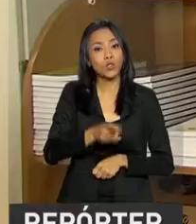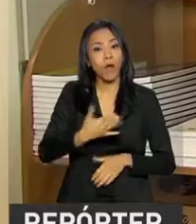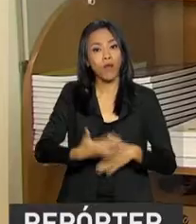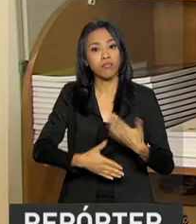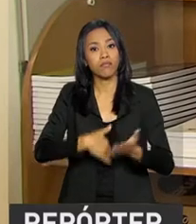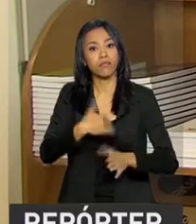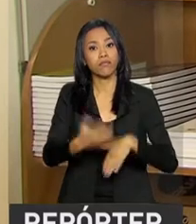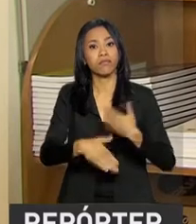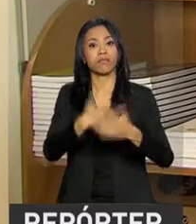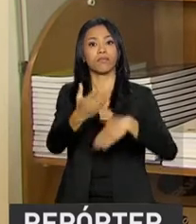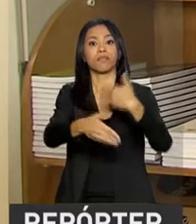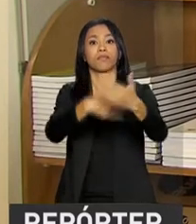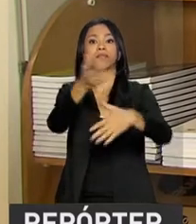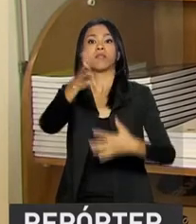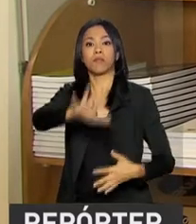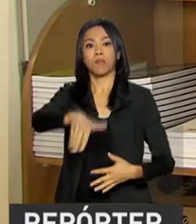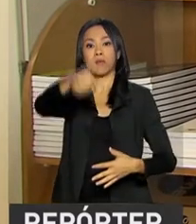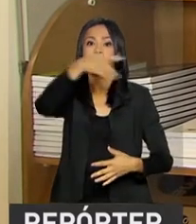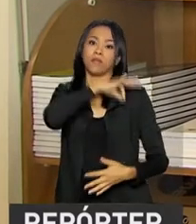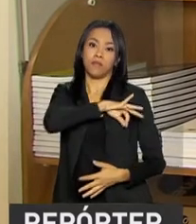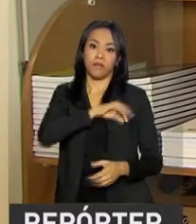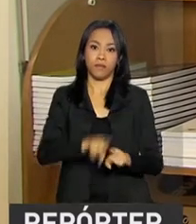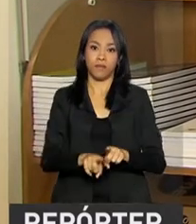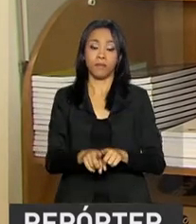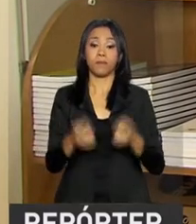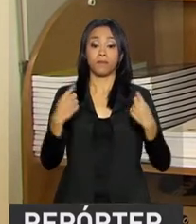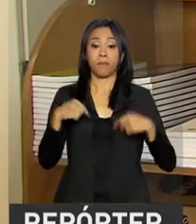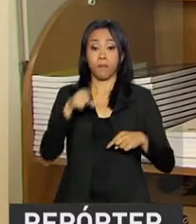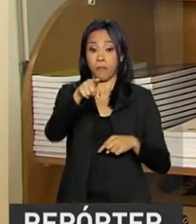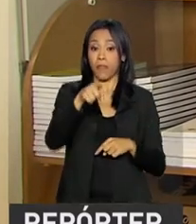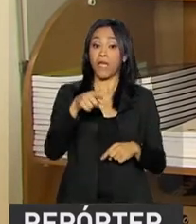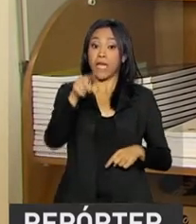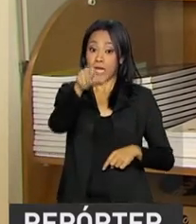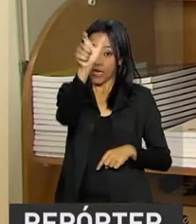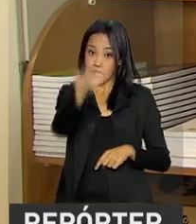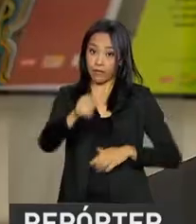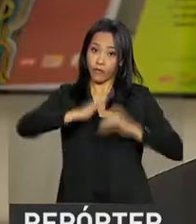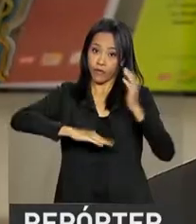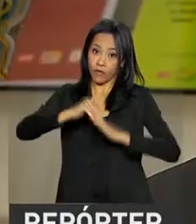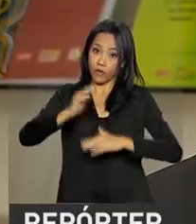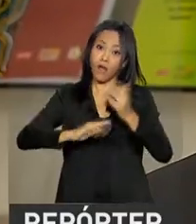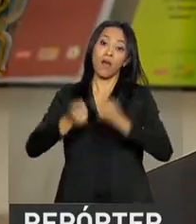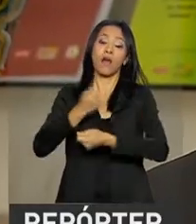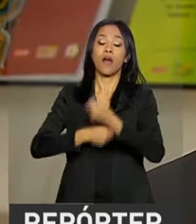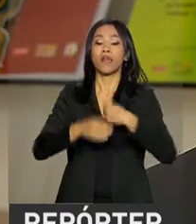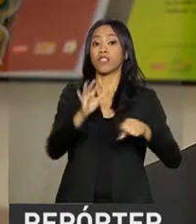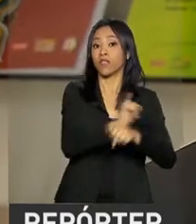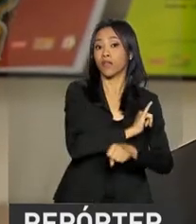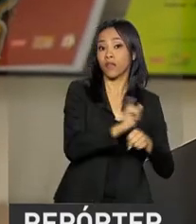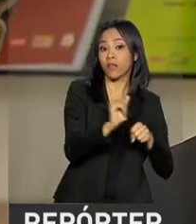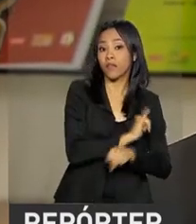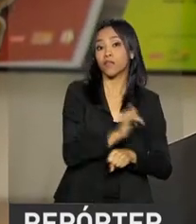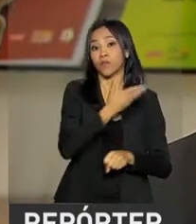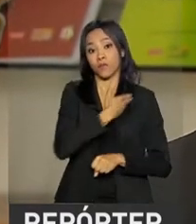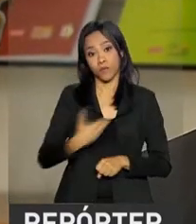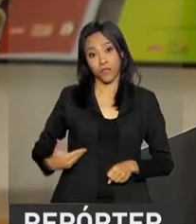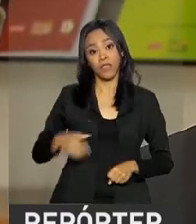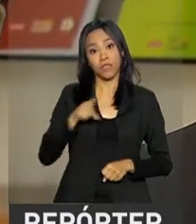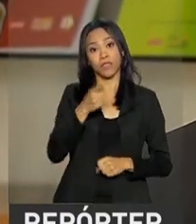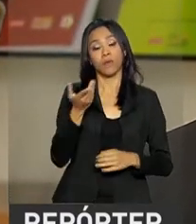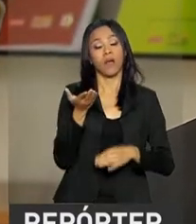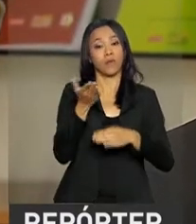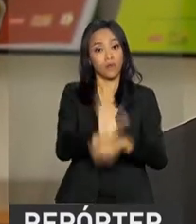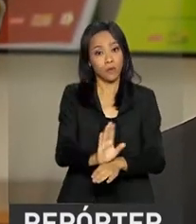crescendo segundo este economista medidas do governo para conter a inflação e manter os juros baixos além da